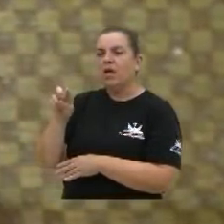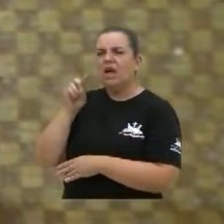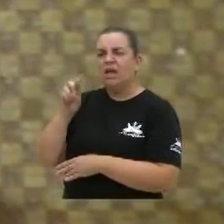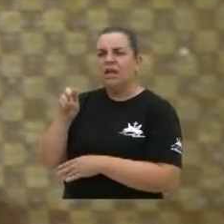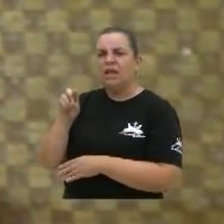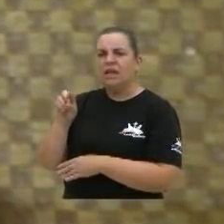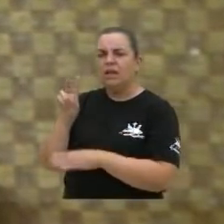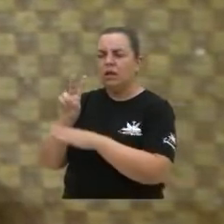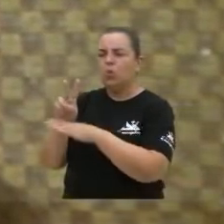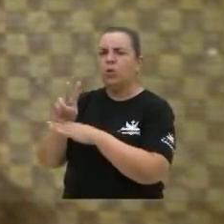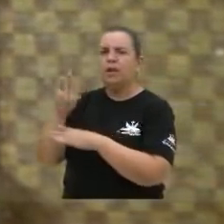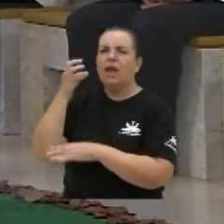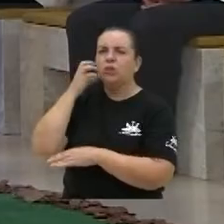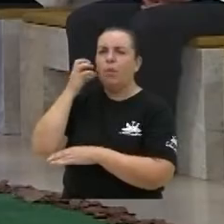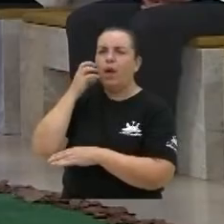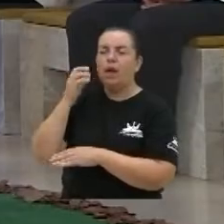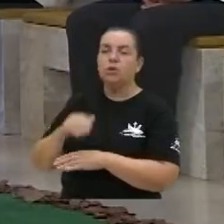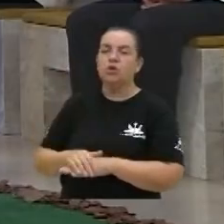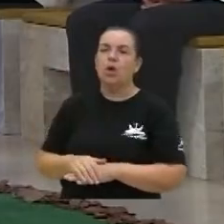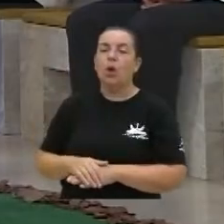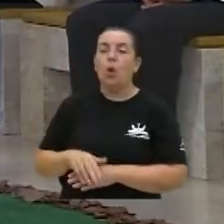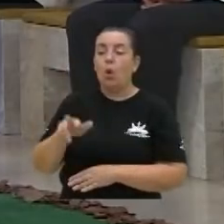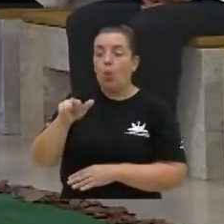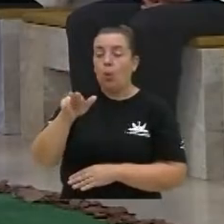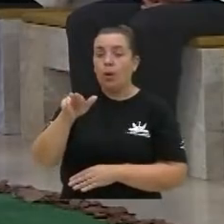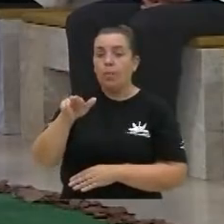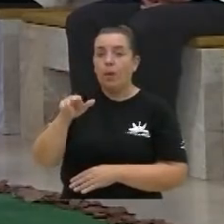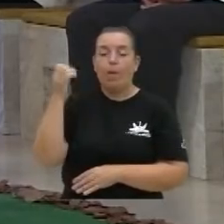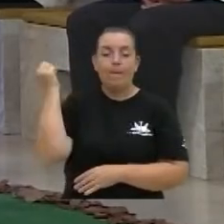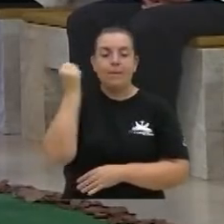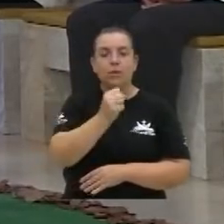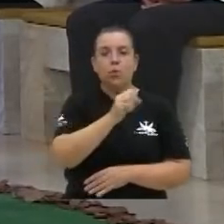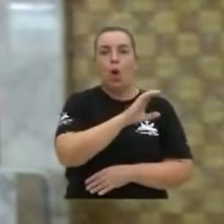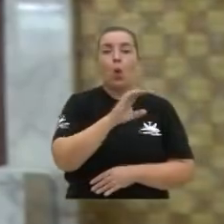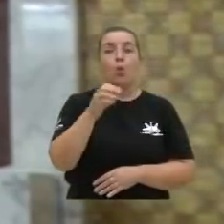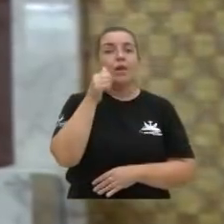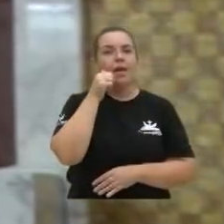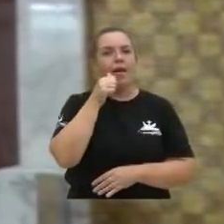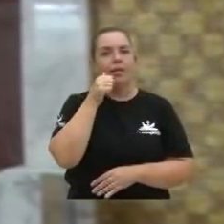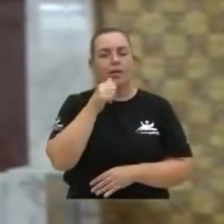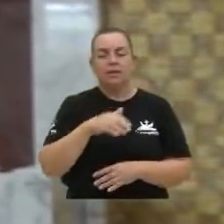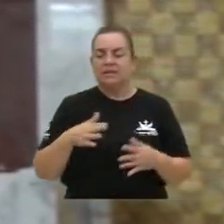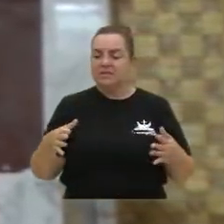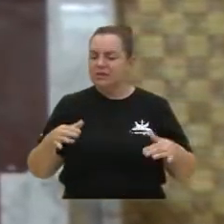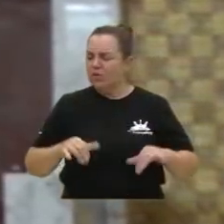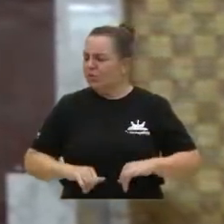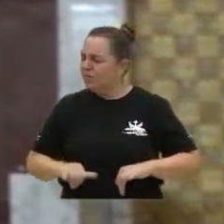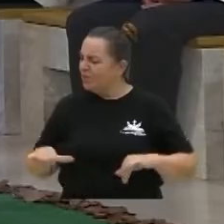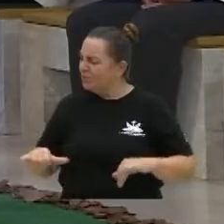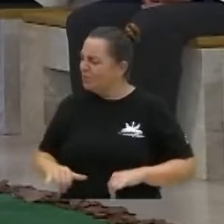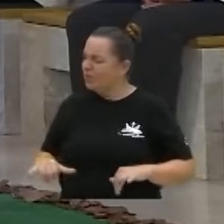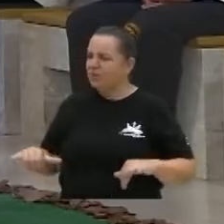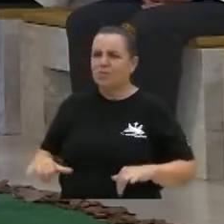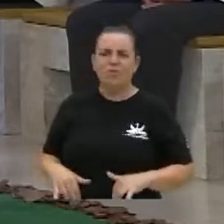rádio lá. O irmão matou a cunhada. Um sofrimento, uma dor.